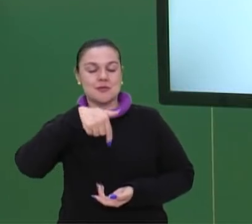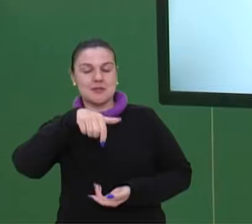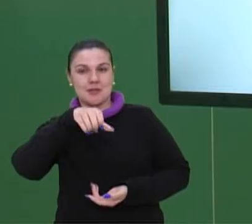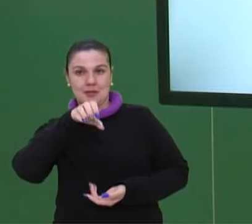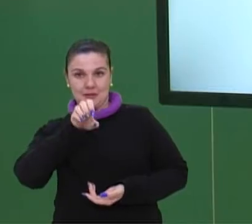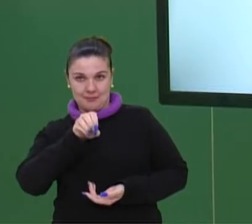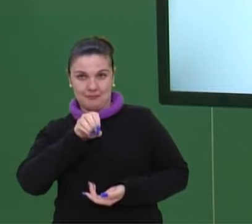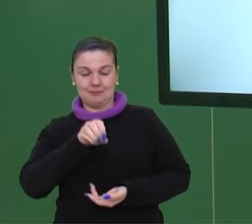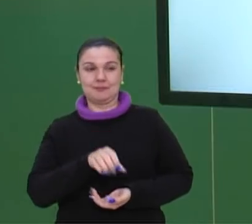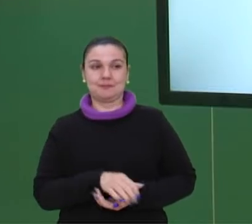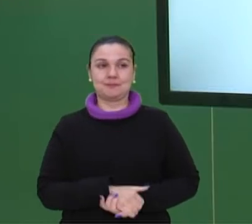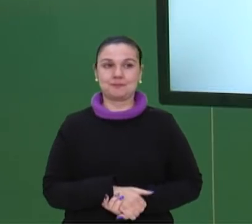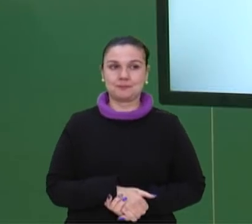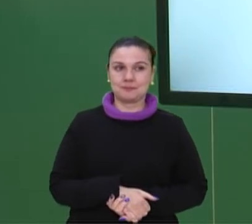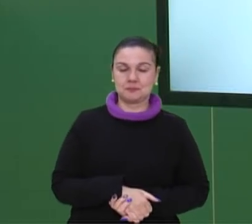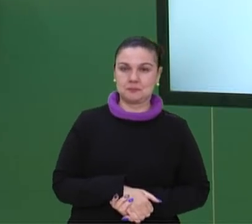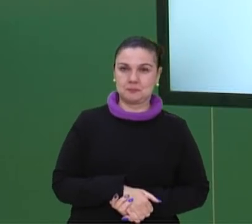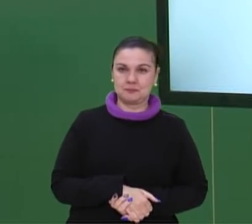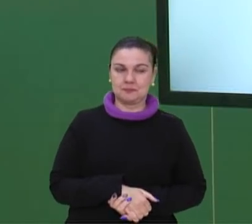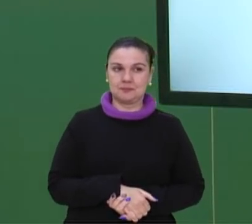270 graus.